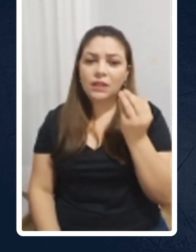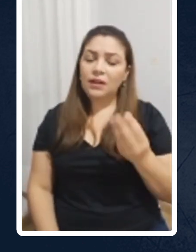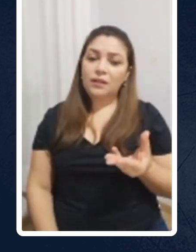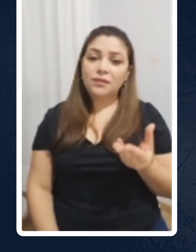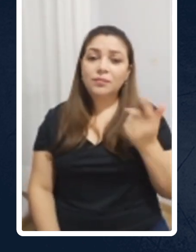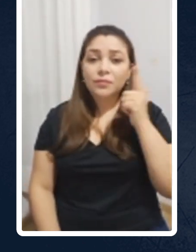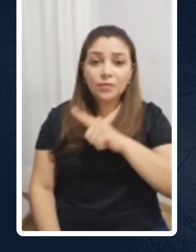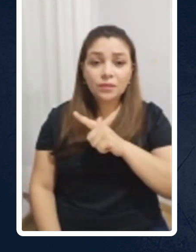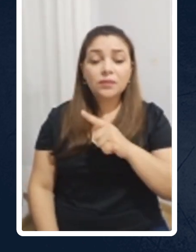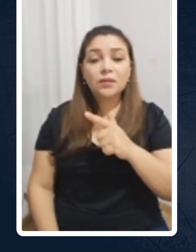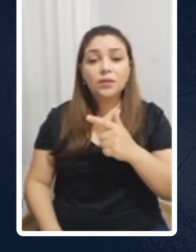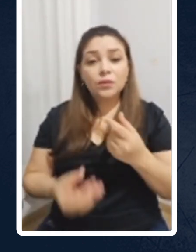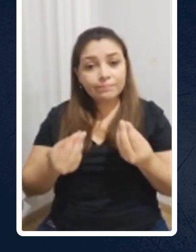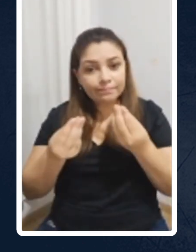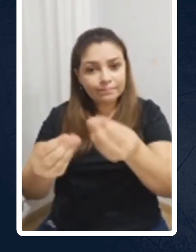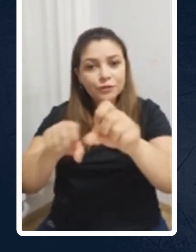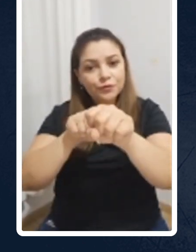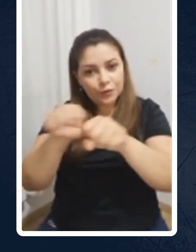APADA.